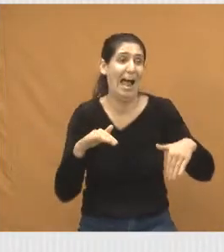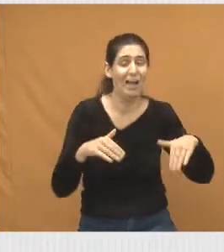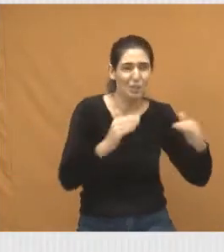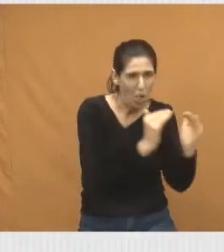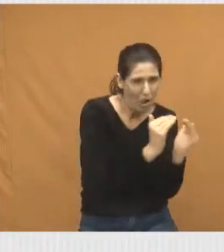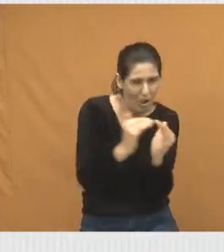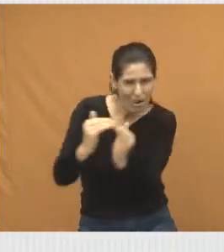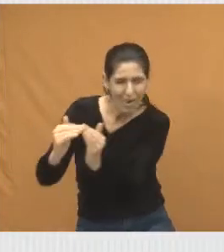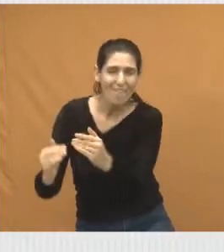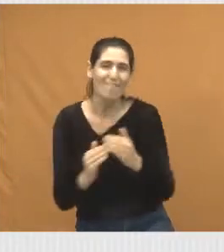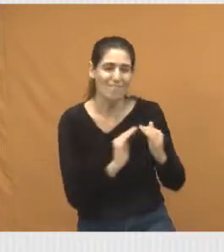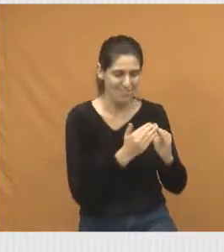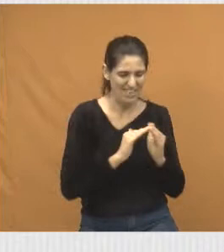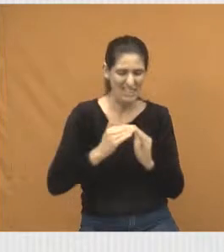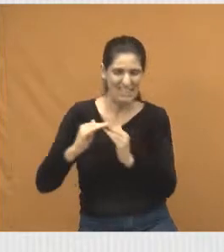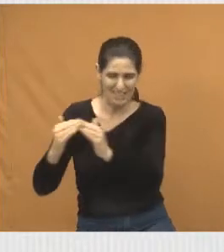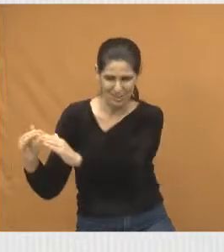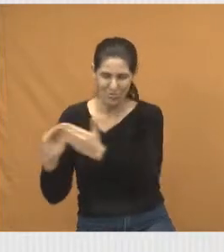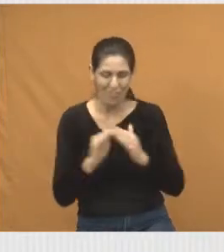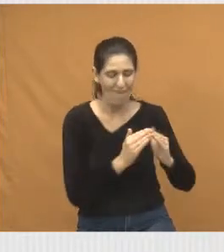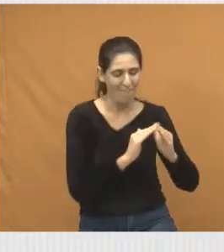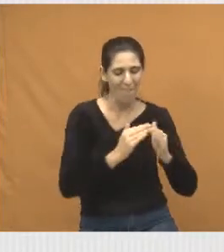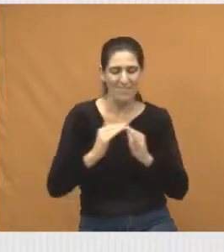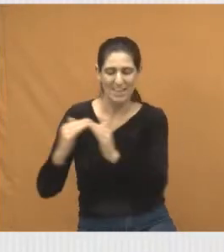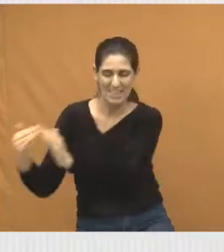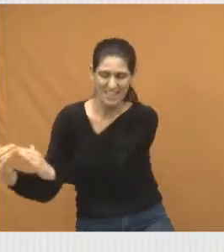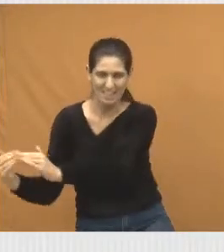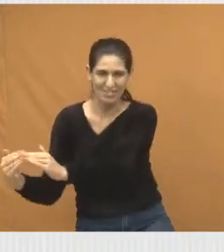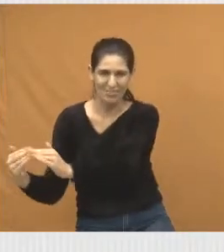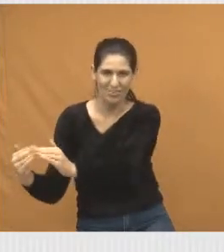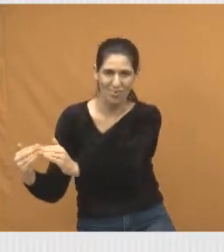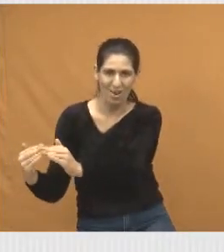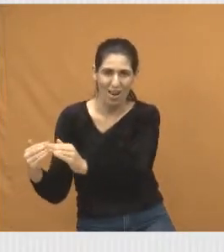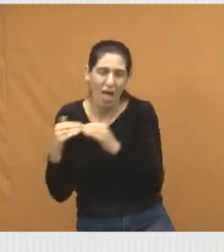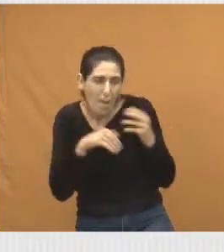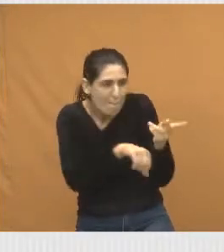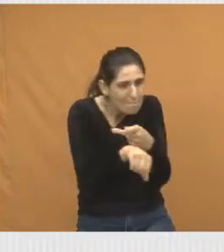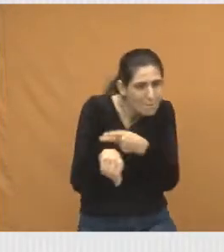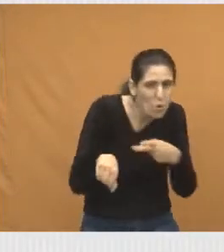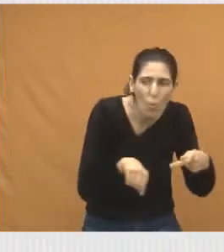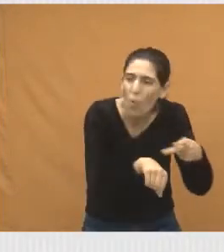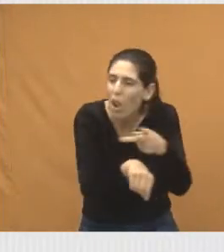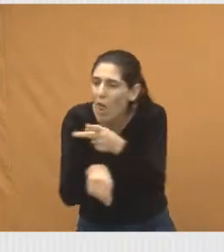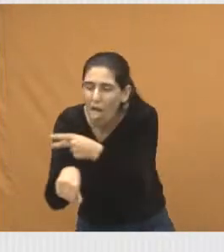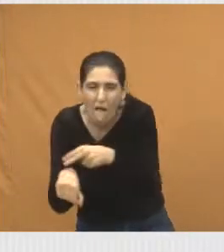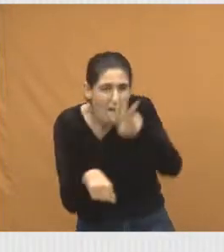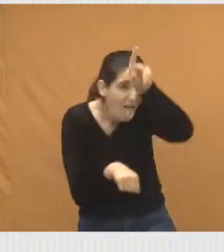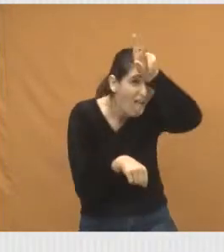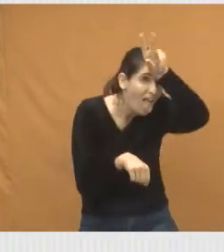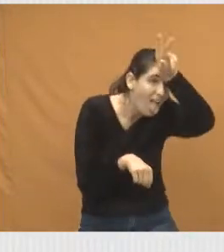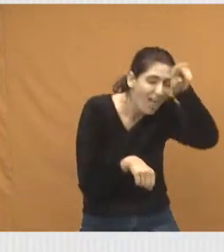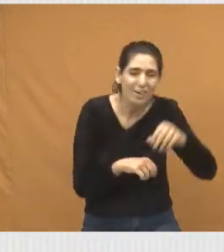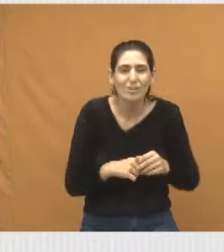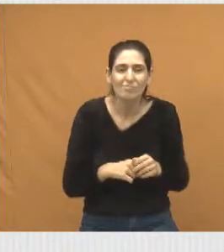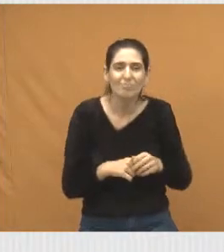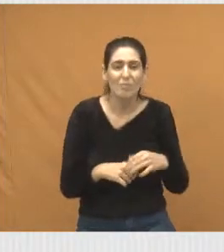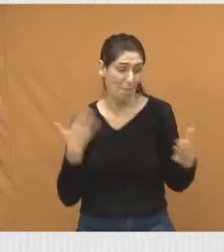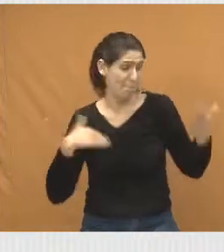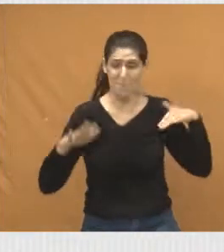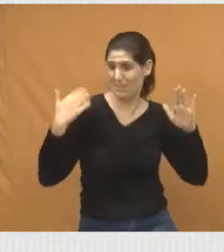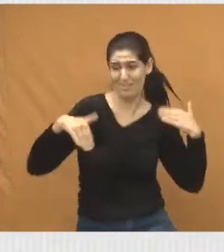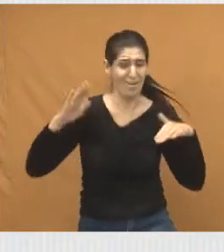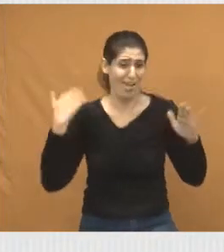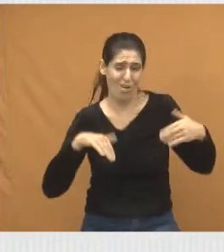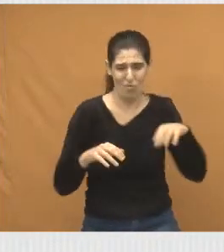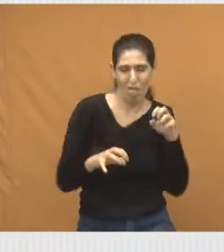dos vizinhos também. Esses lotes vazios que fica cheio de mato aí, ela sai procurando. Agora, daqui a pouco elas aparecem aqui. Mas ela sai toda